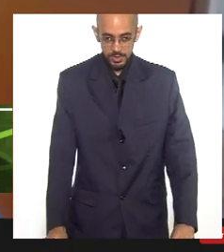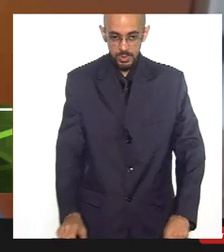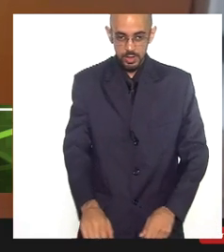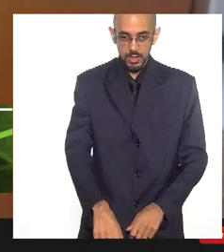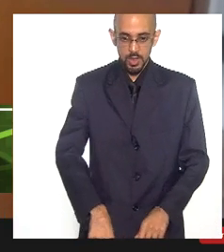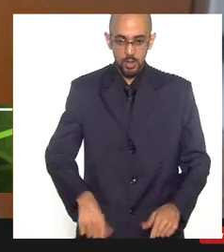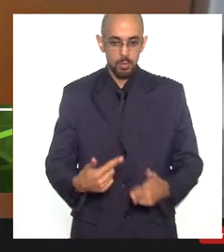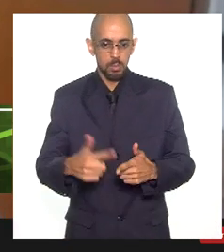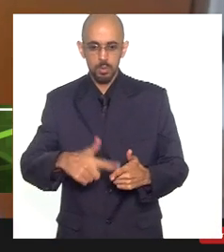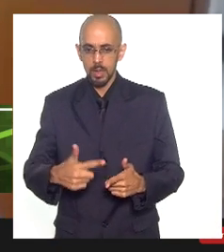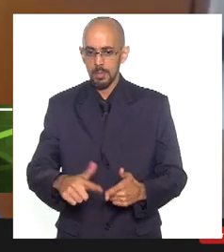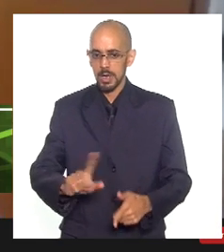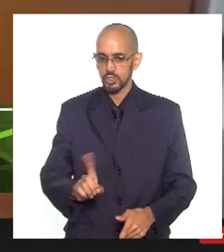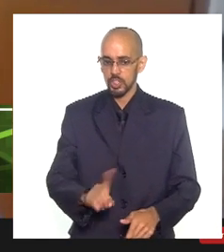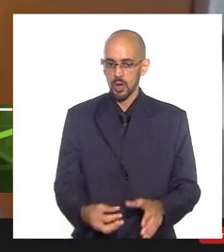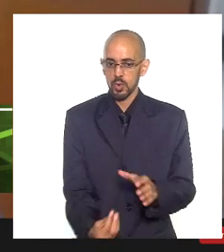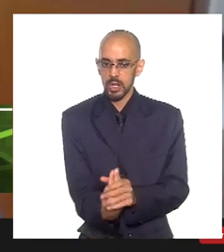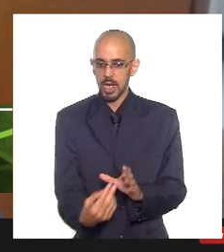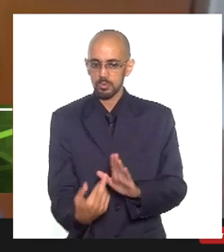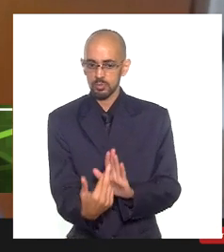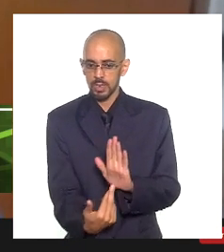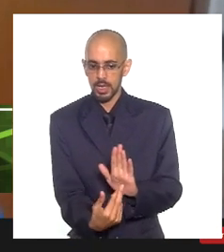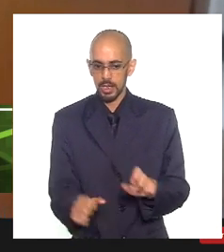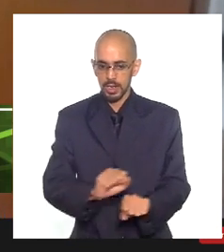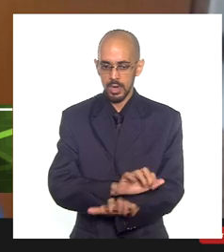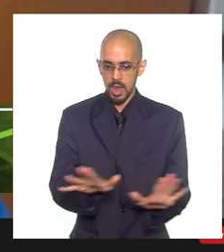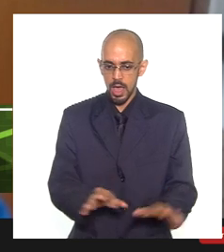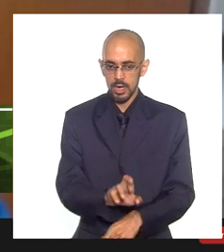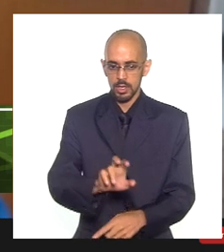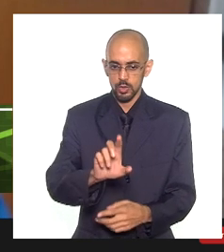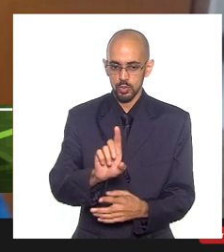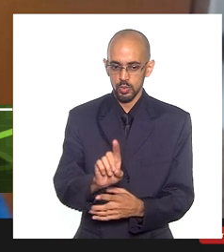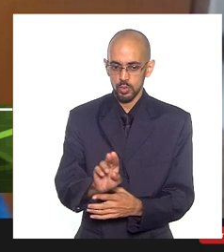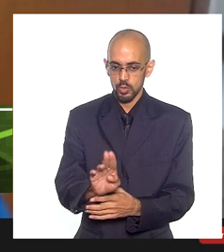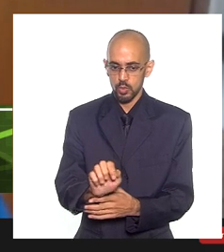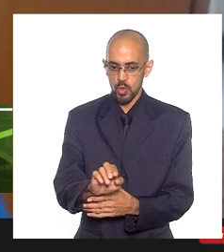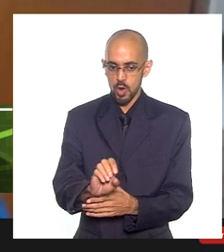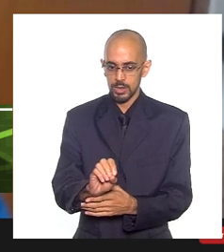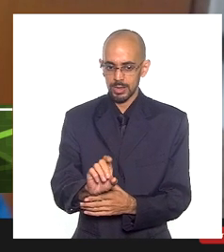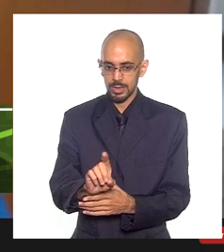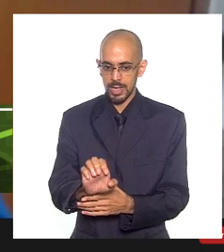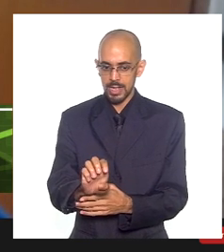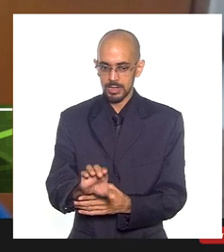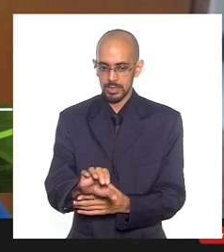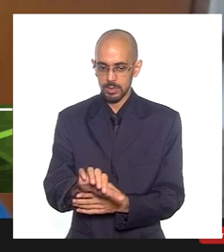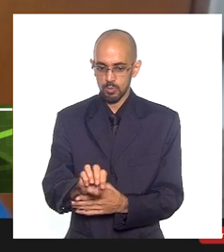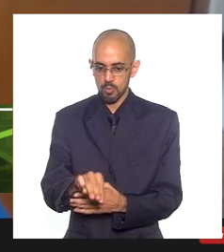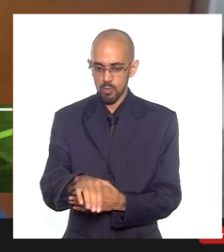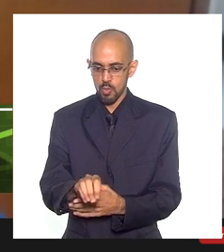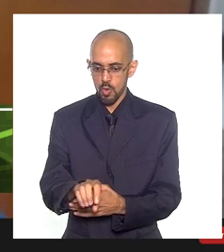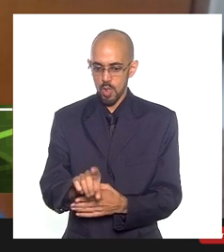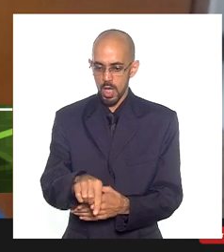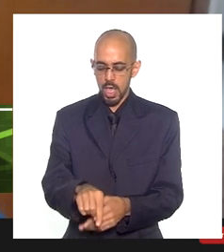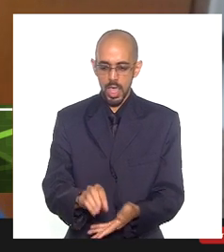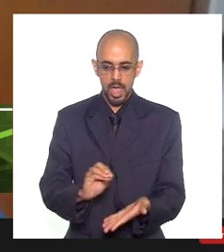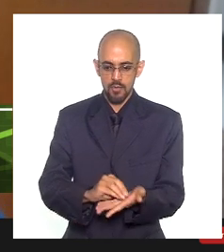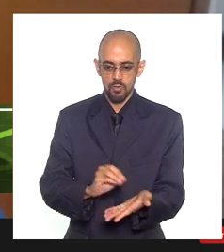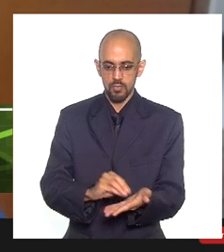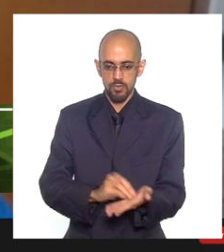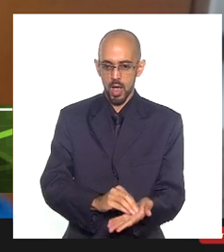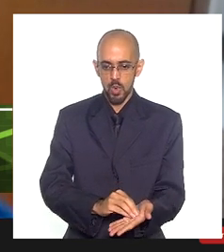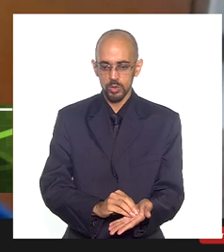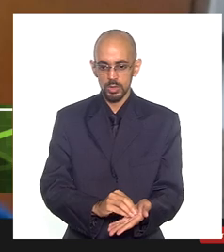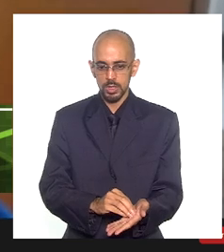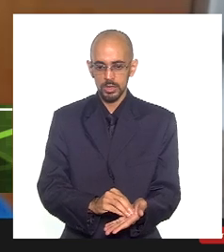a completa falta de previsibilidade. Nós nunca sabemos o que será pago